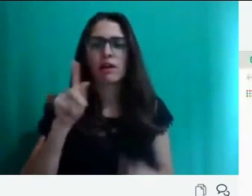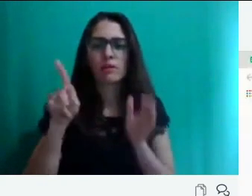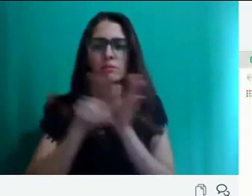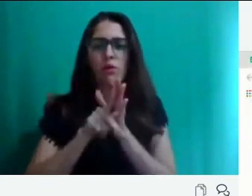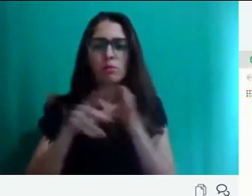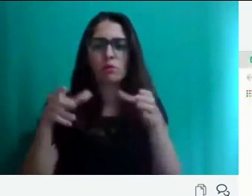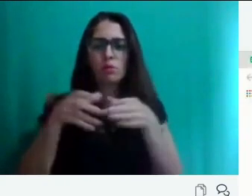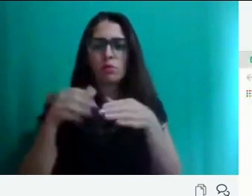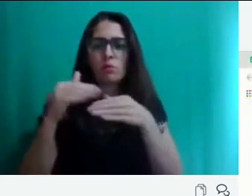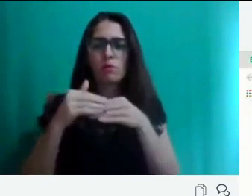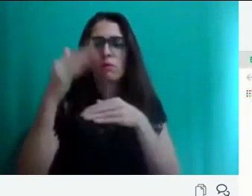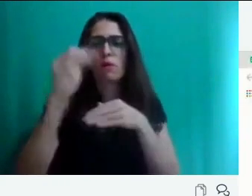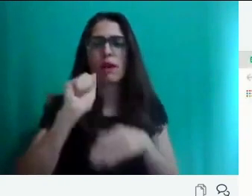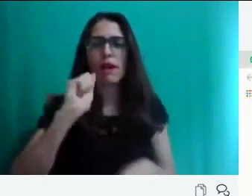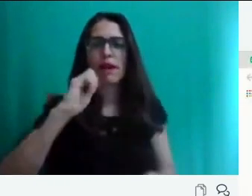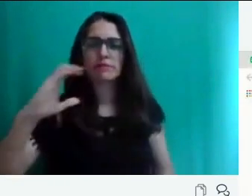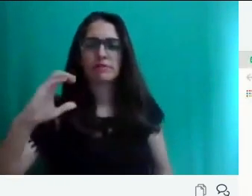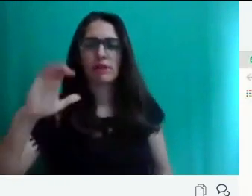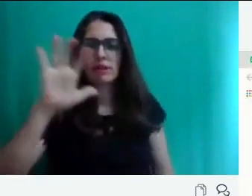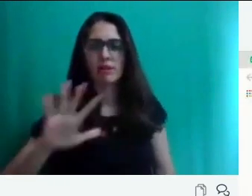externo, ampla concorrência.